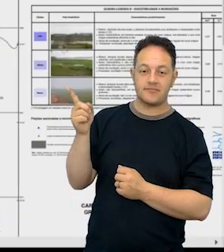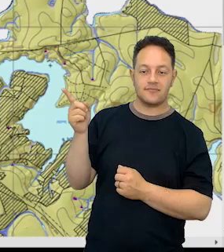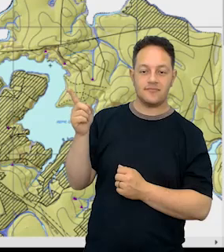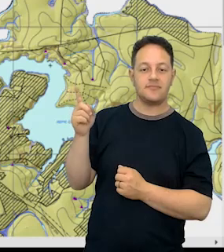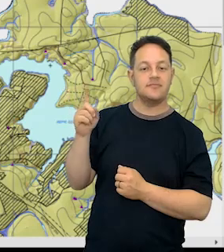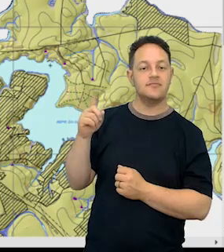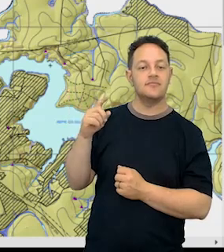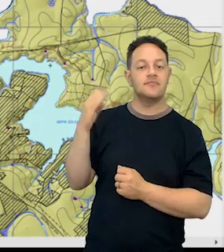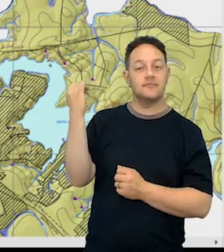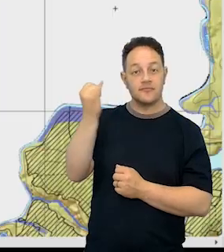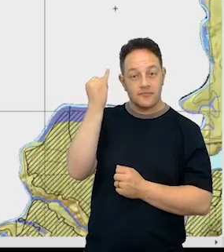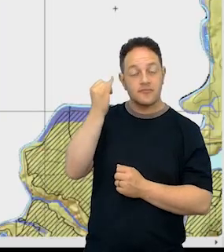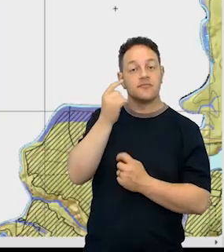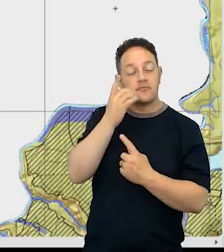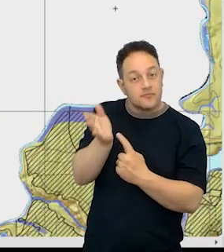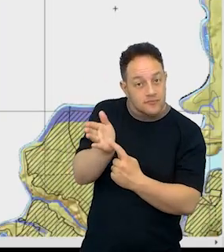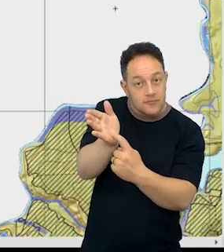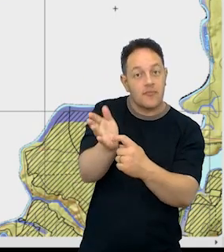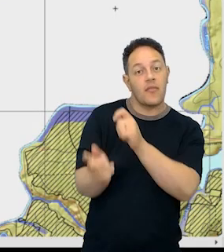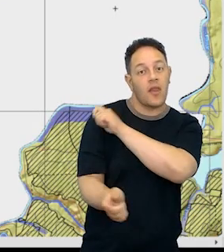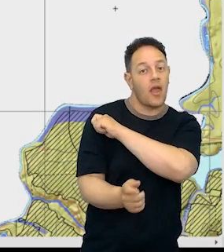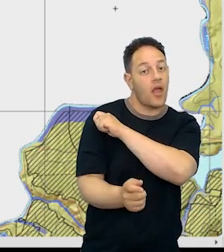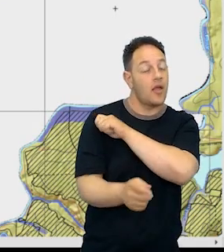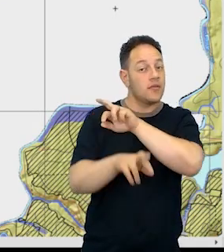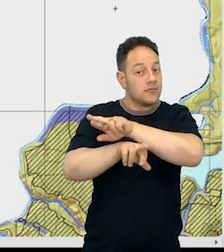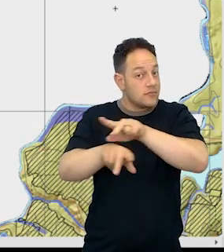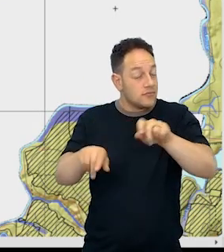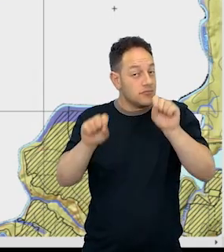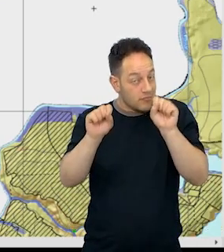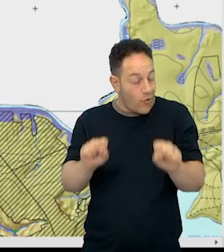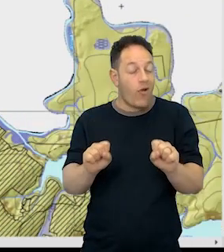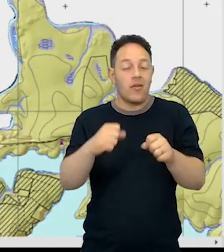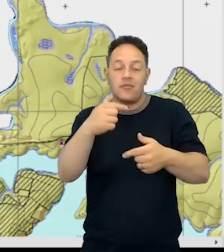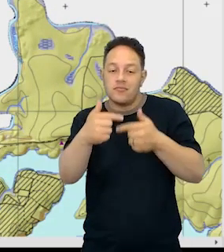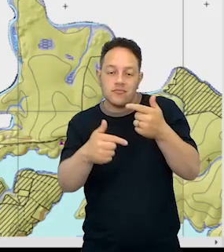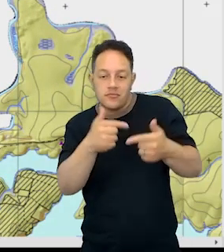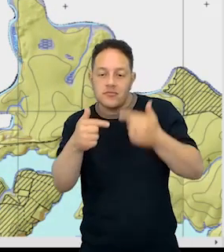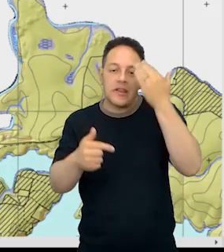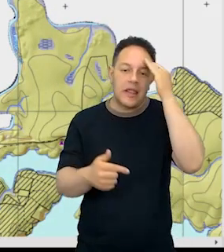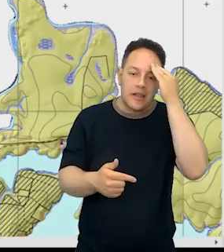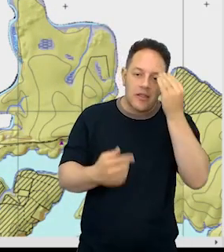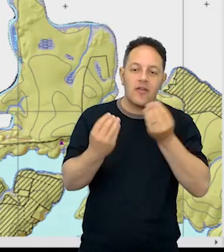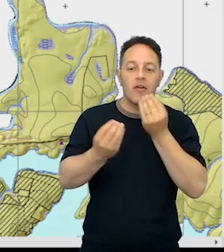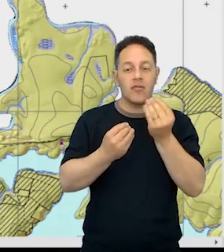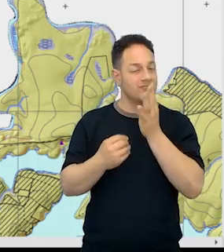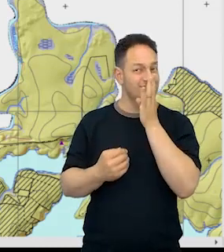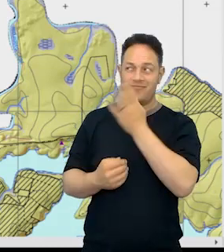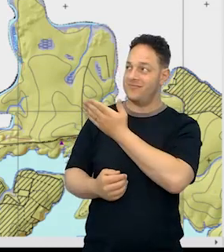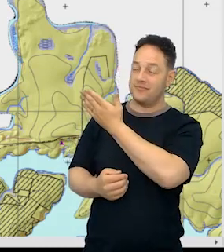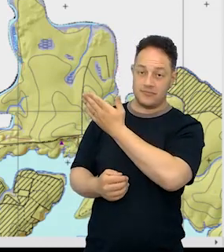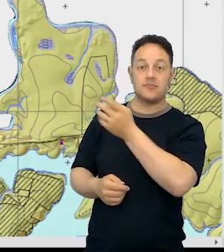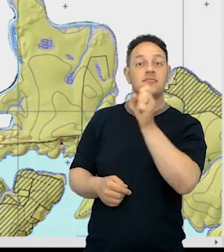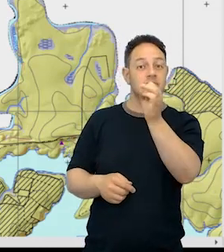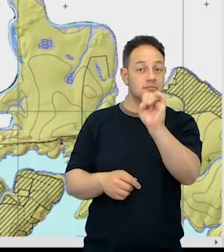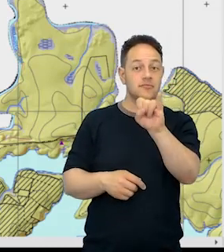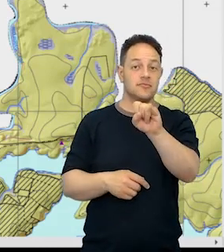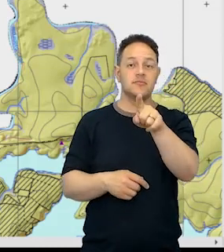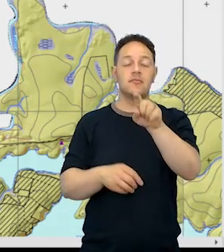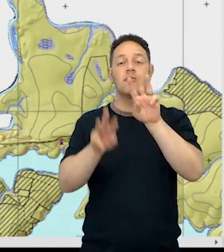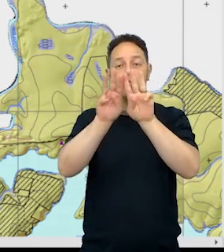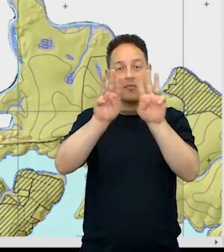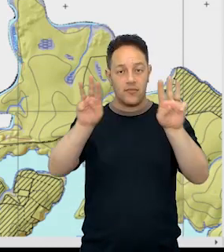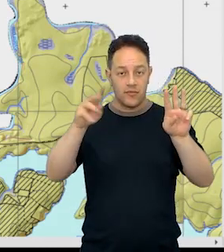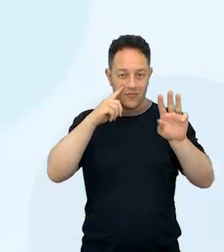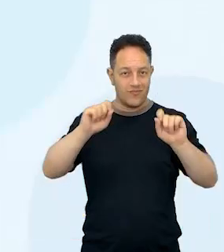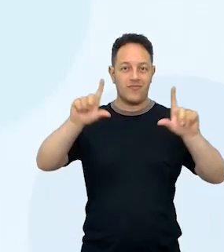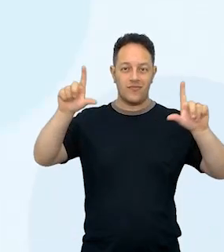aqui com os estudantes, né? Muito interessante. Muito bacana. E, bom, todas essas plataformas, gente, se a gente puder voltar para o slide